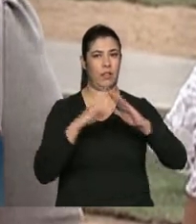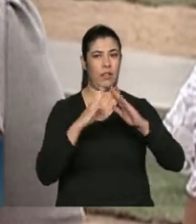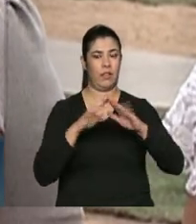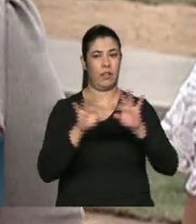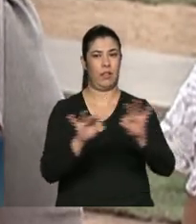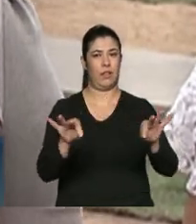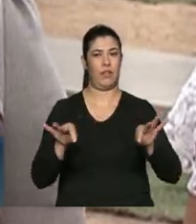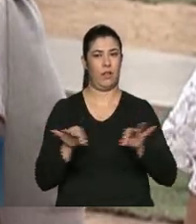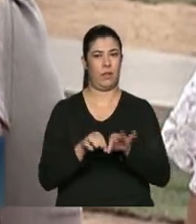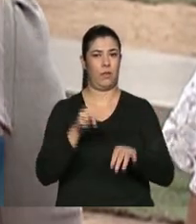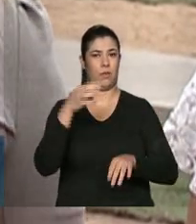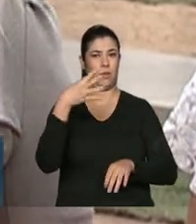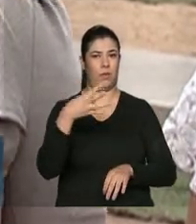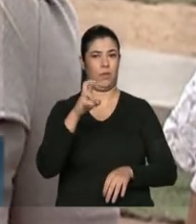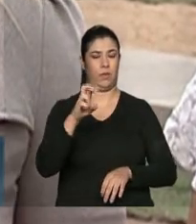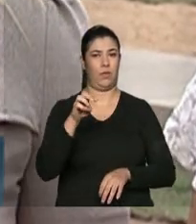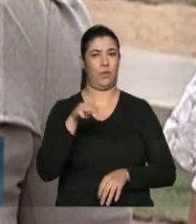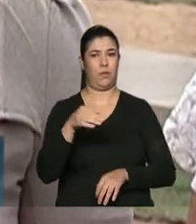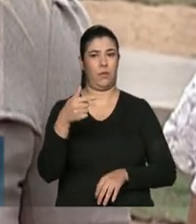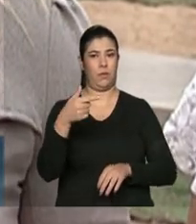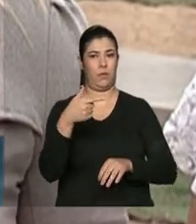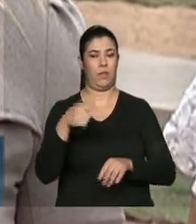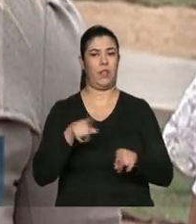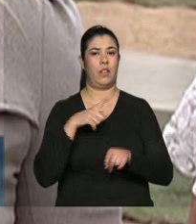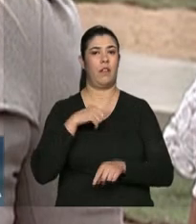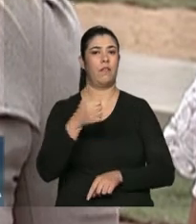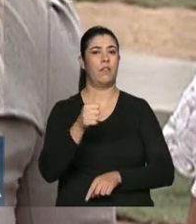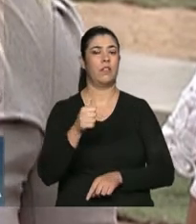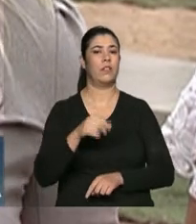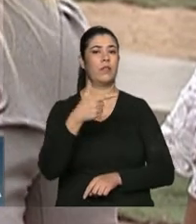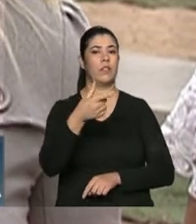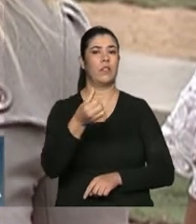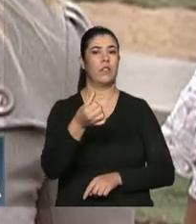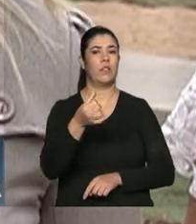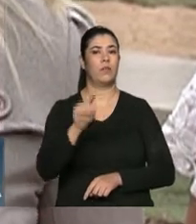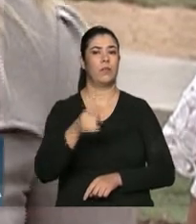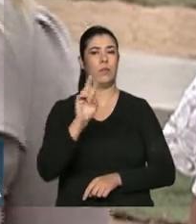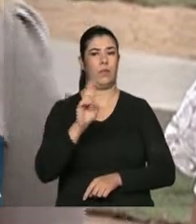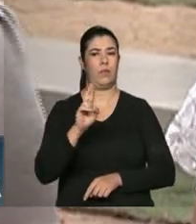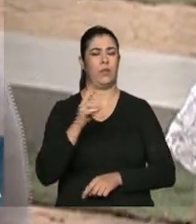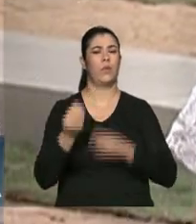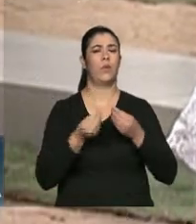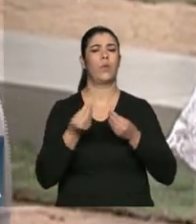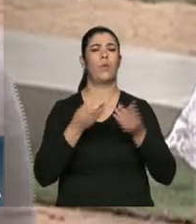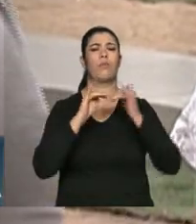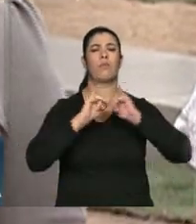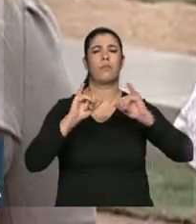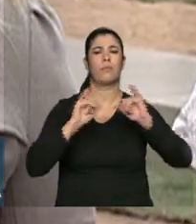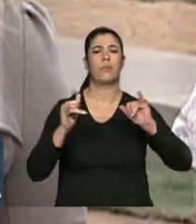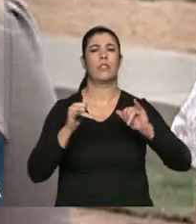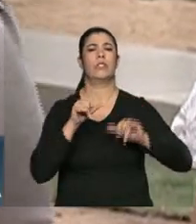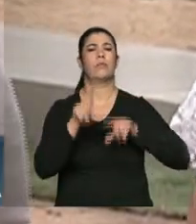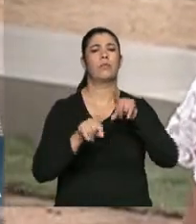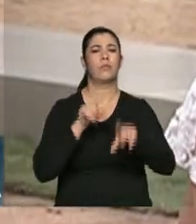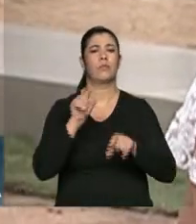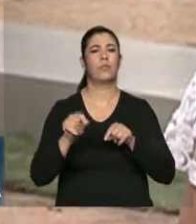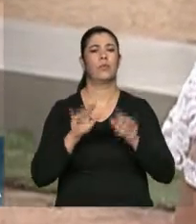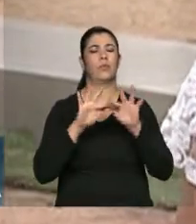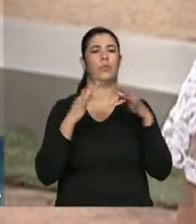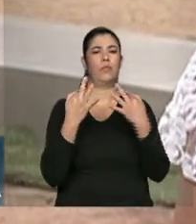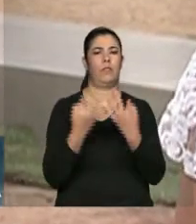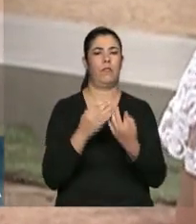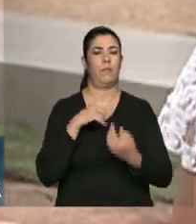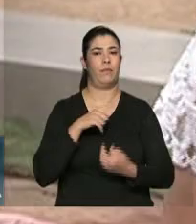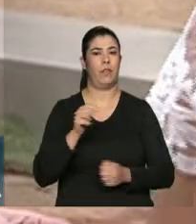metros quadrados e está avaliada em 62 mil reais. Quem tem as informações como foi o processo de seleção dessas